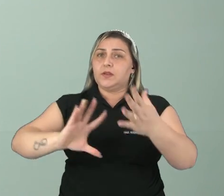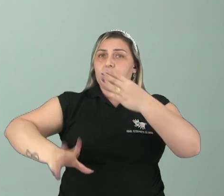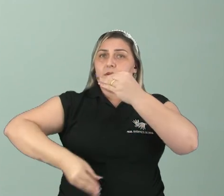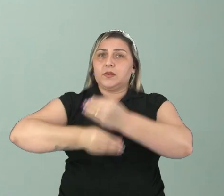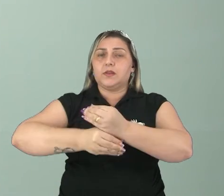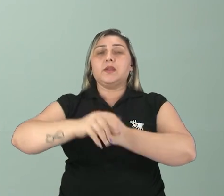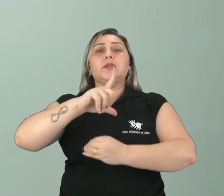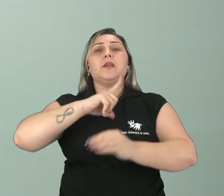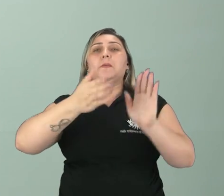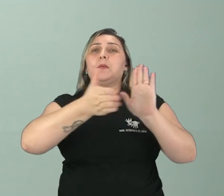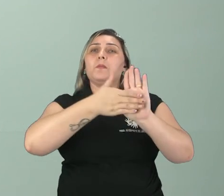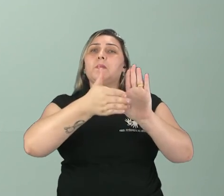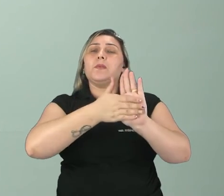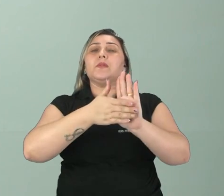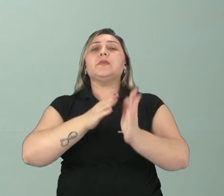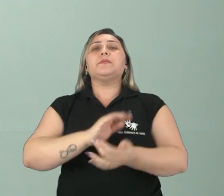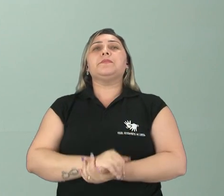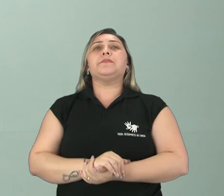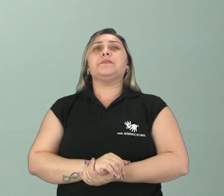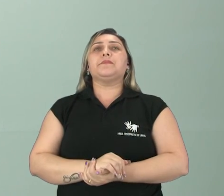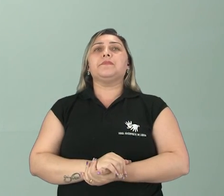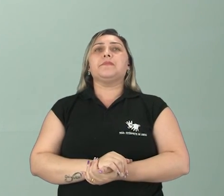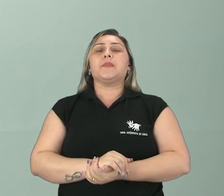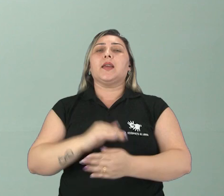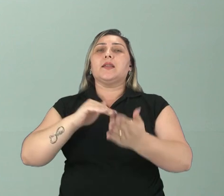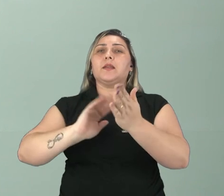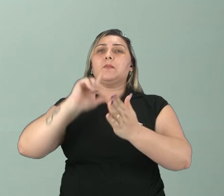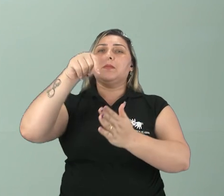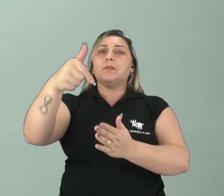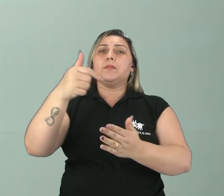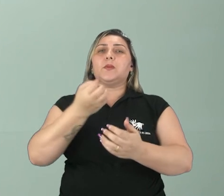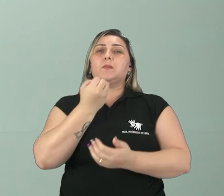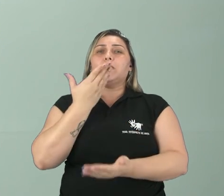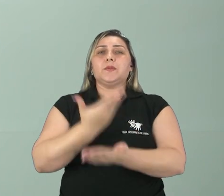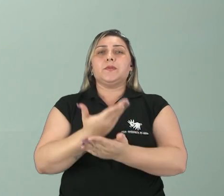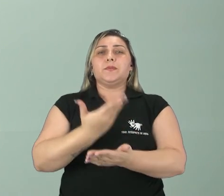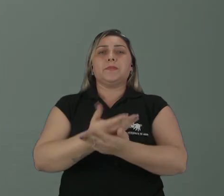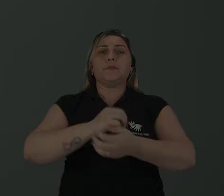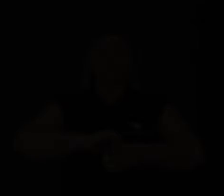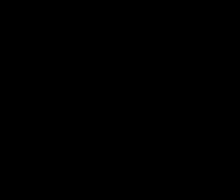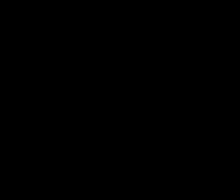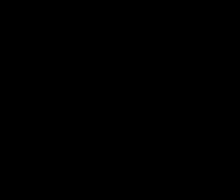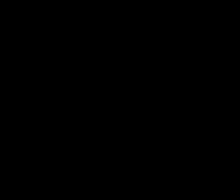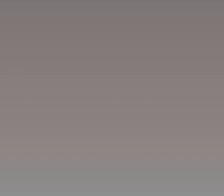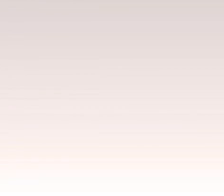complementares que estão propostas lá. E até a próxima. Bons estudos!